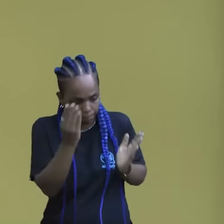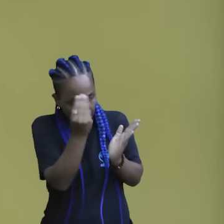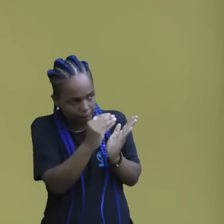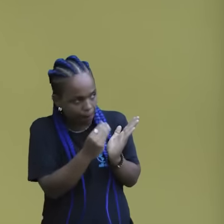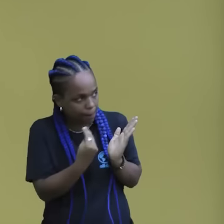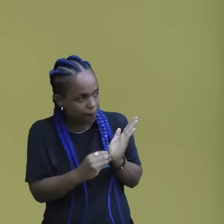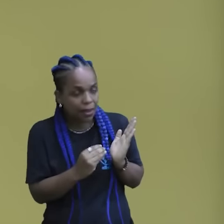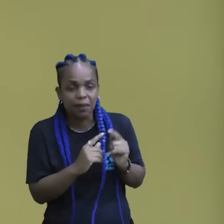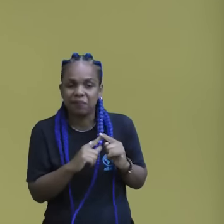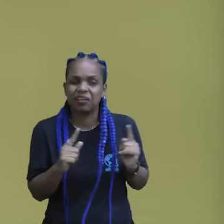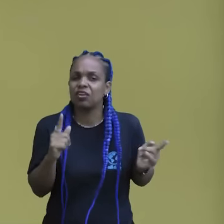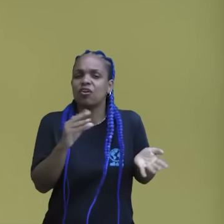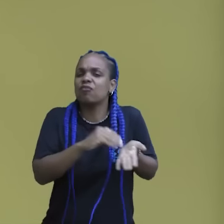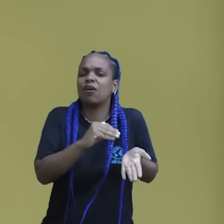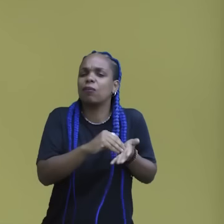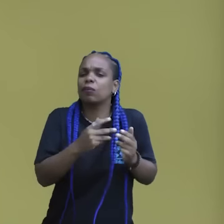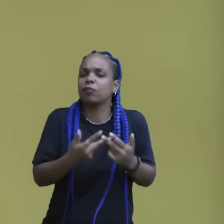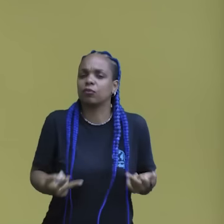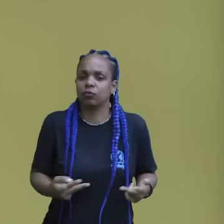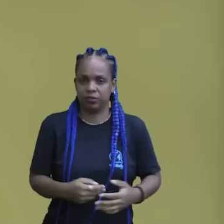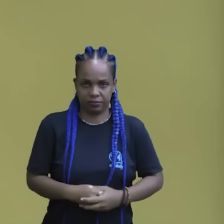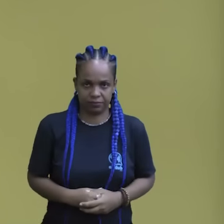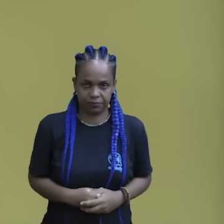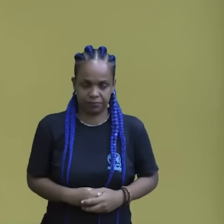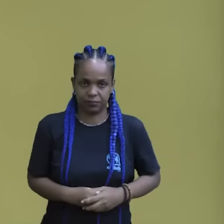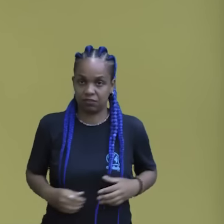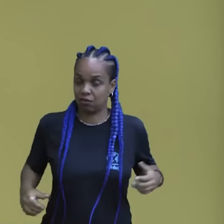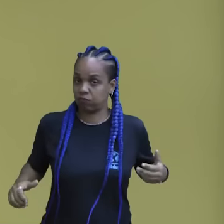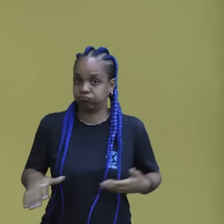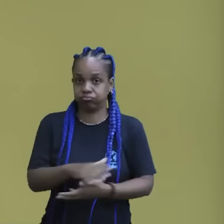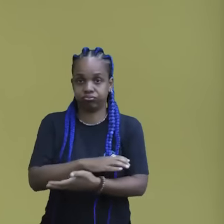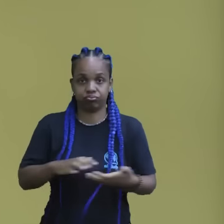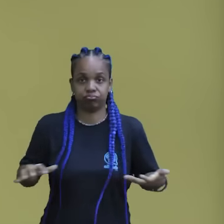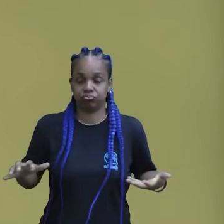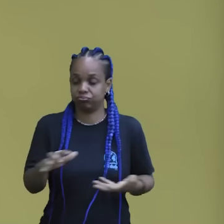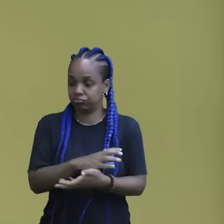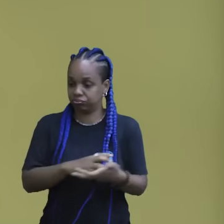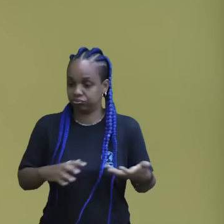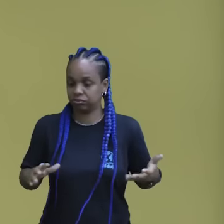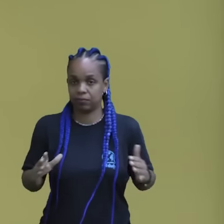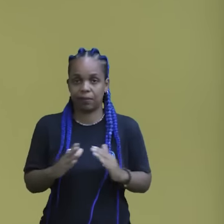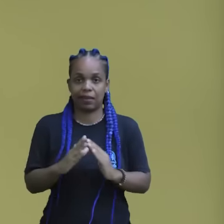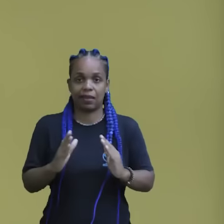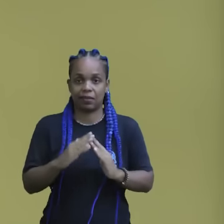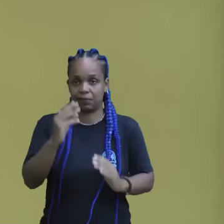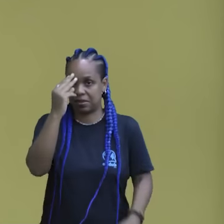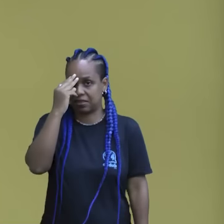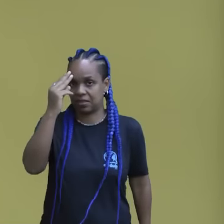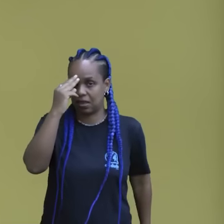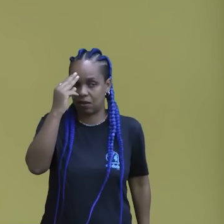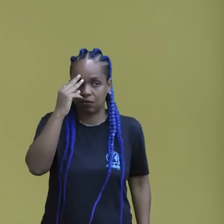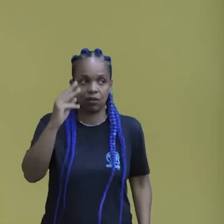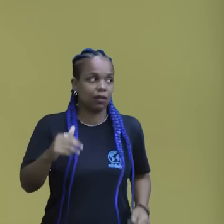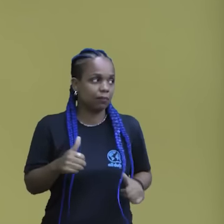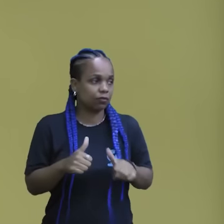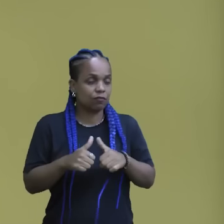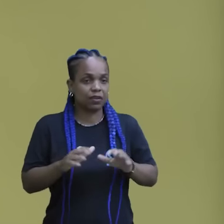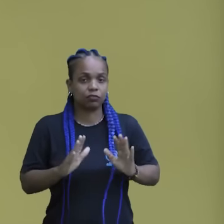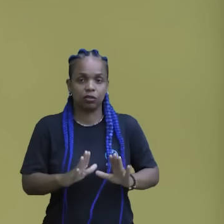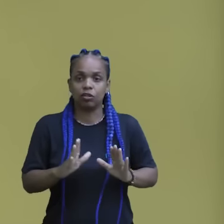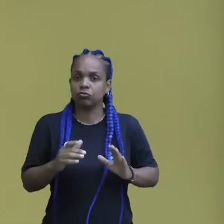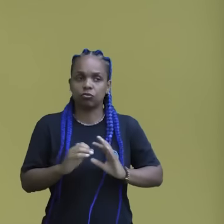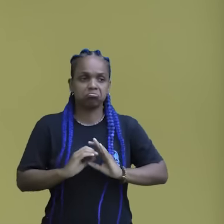que são os loucos ficam soltos pela cidade, e ele está lá no bonde e fica olhando, será que esse aqui é um louco? Será que aquele é um louco